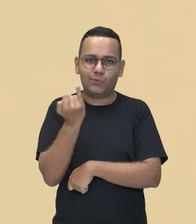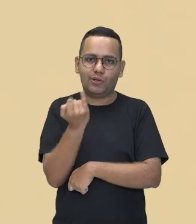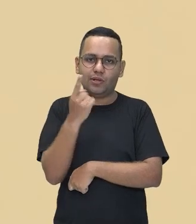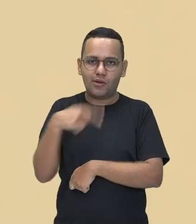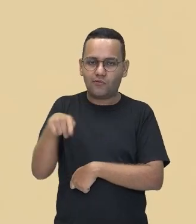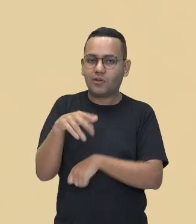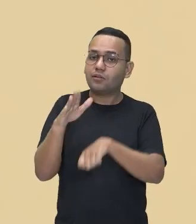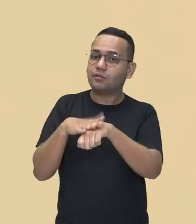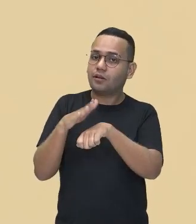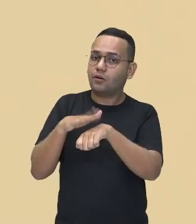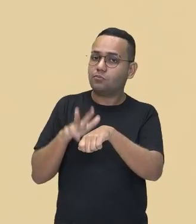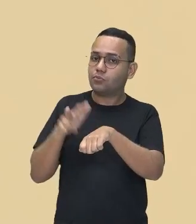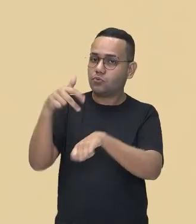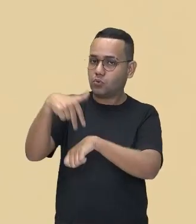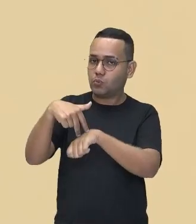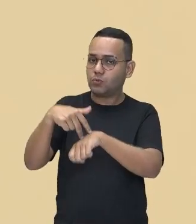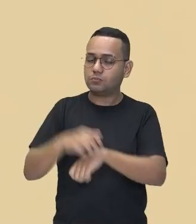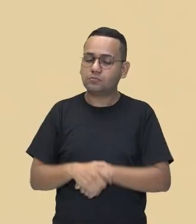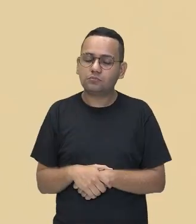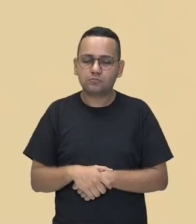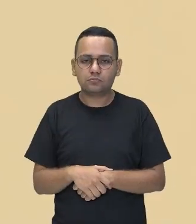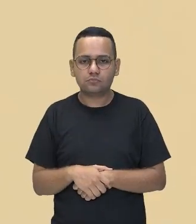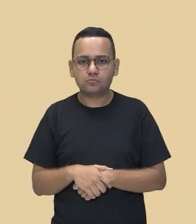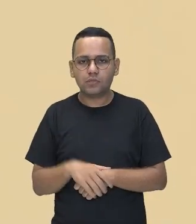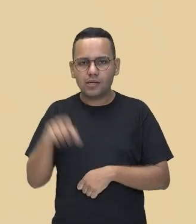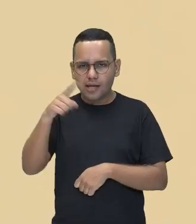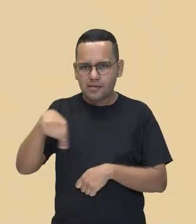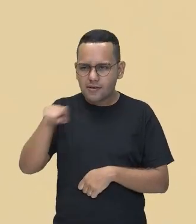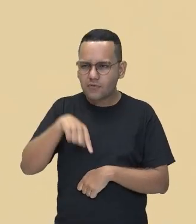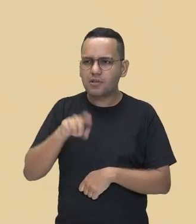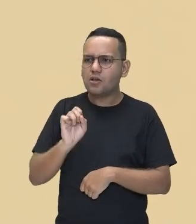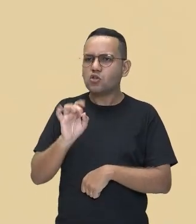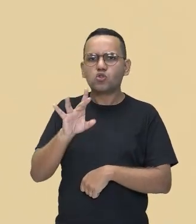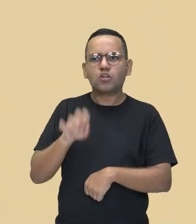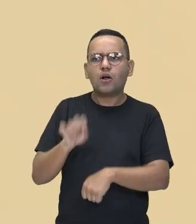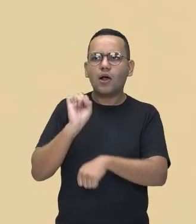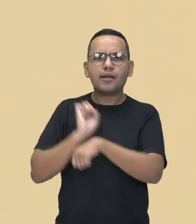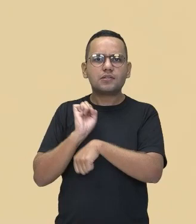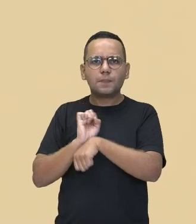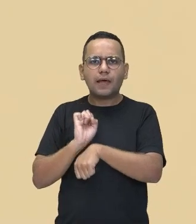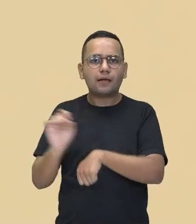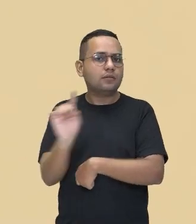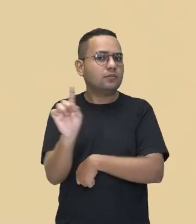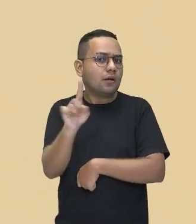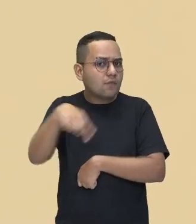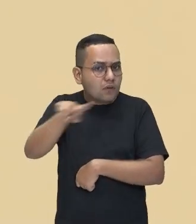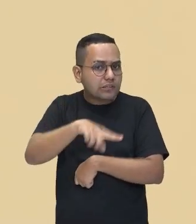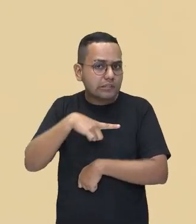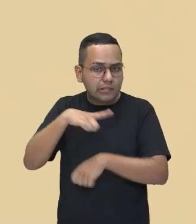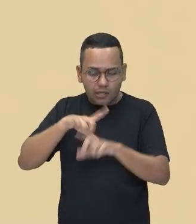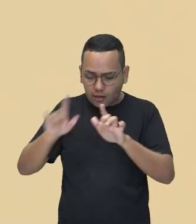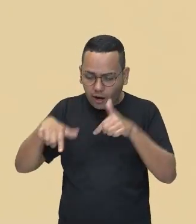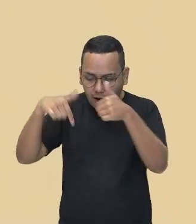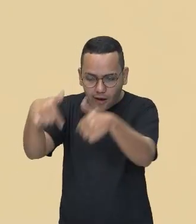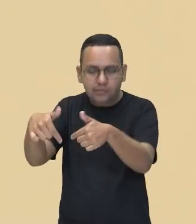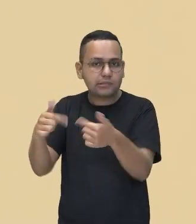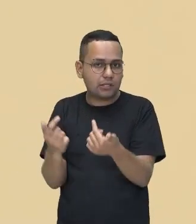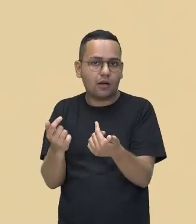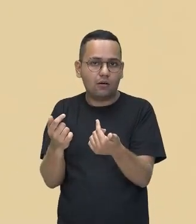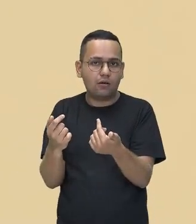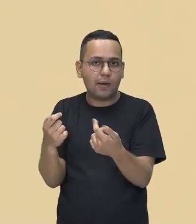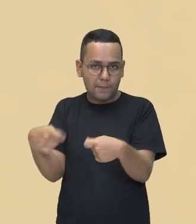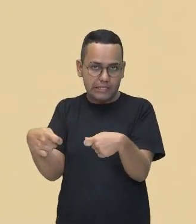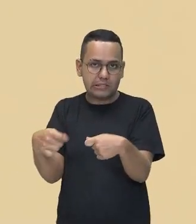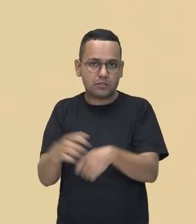protagonista, é ser, então, aquela pessoa fazedora, né, que não espera sentado que outra pessoa vá fazer. Então,